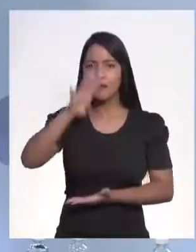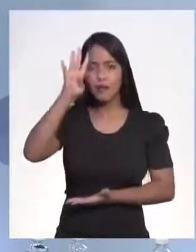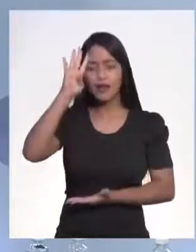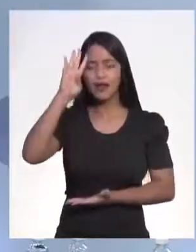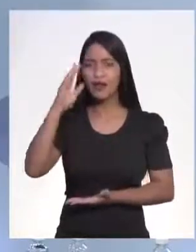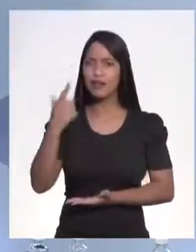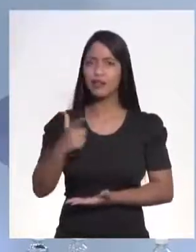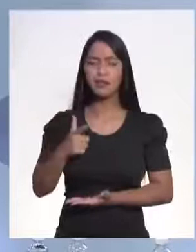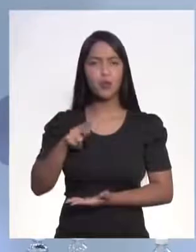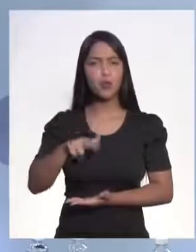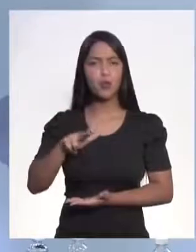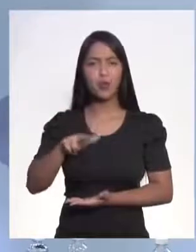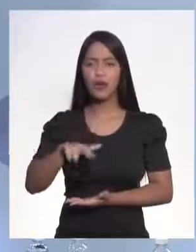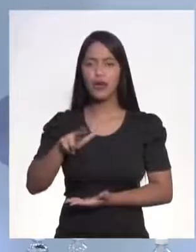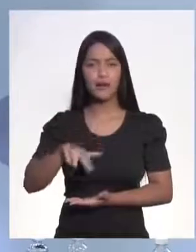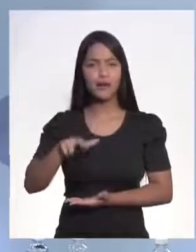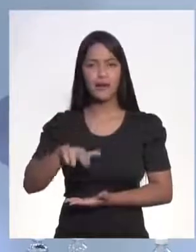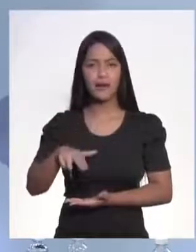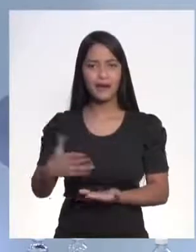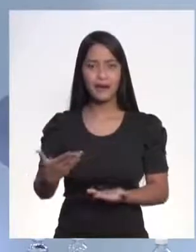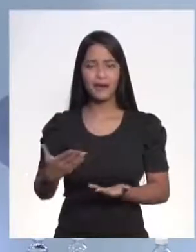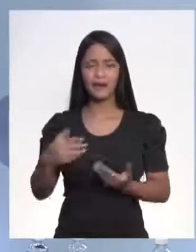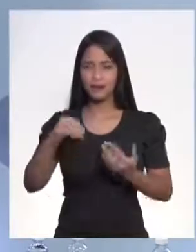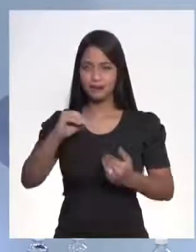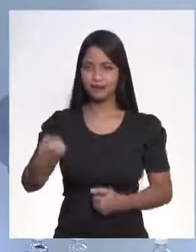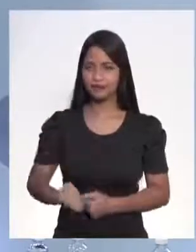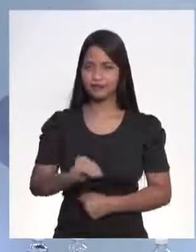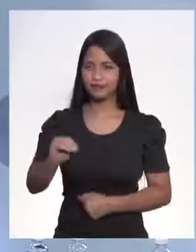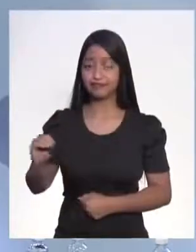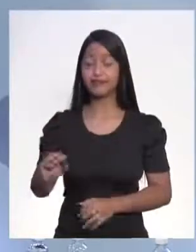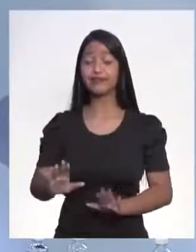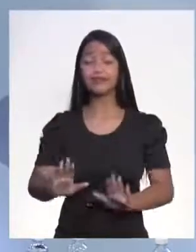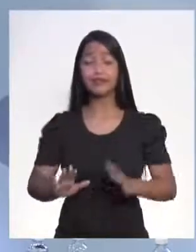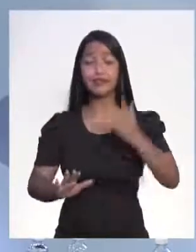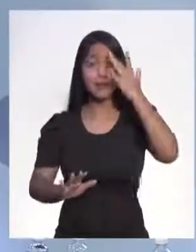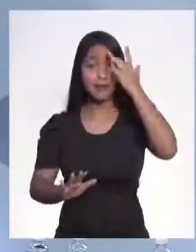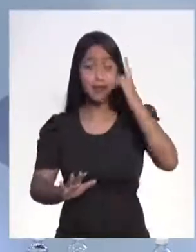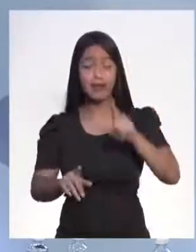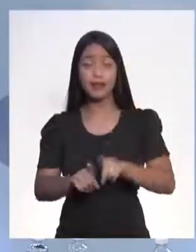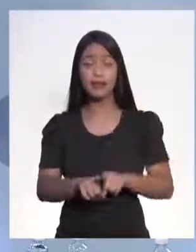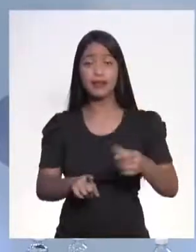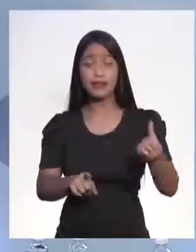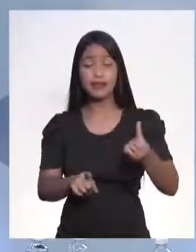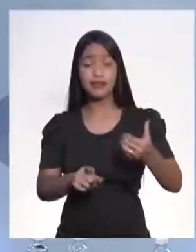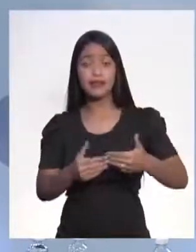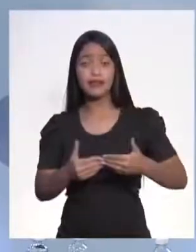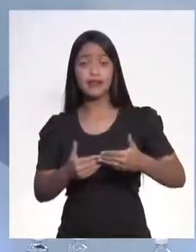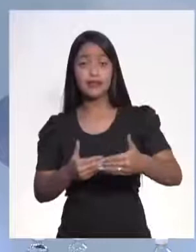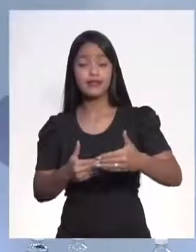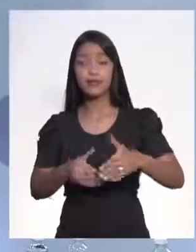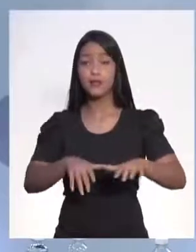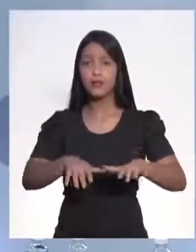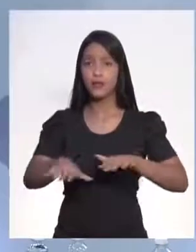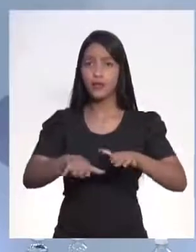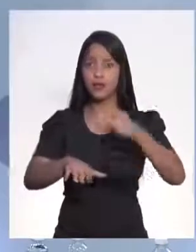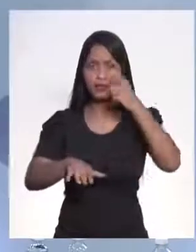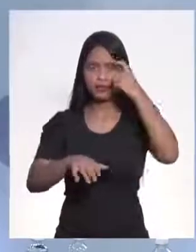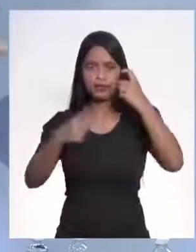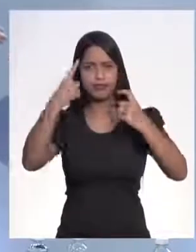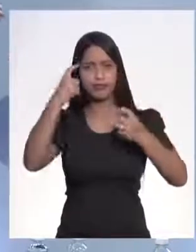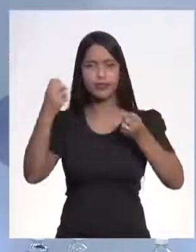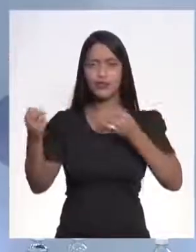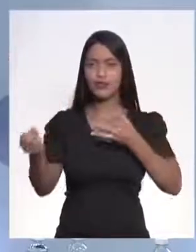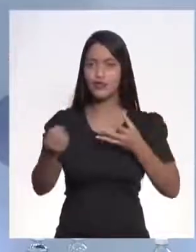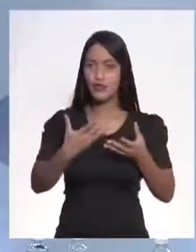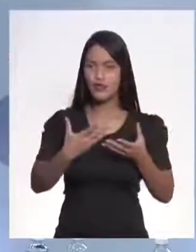quartas-feiras desde que o centro de mídia existir Mas como amanhã e sexta terá a terão as ações do movimento e nova